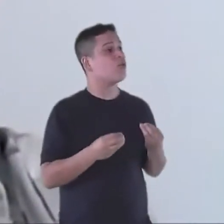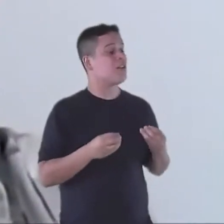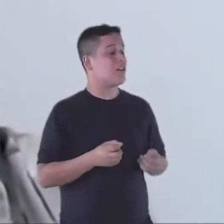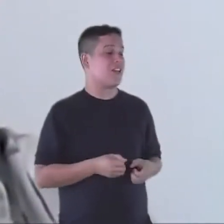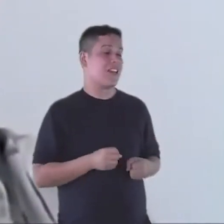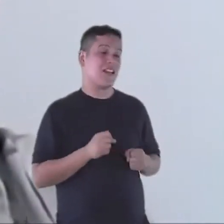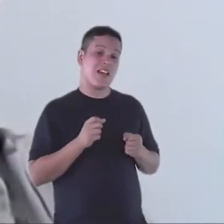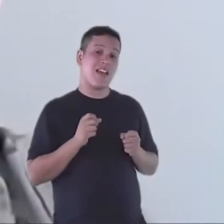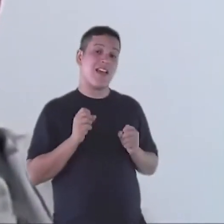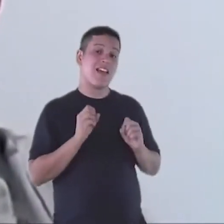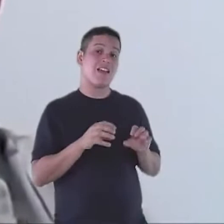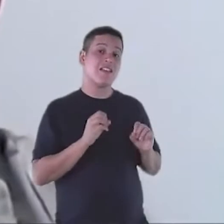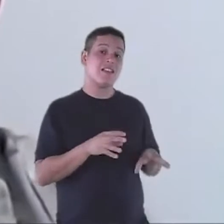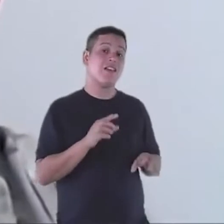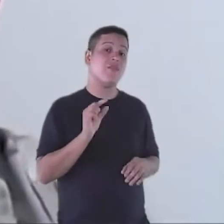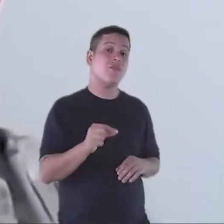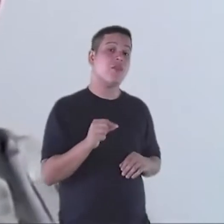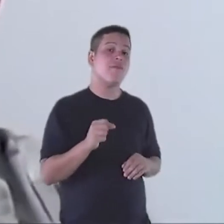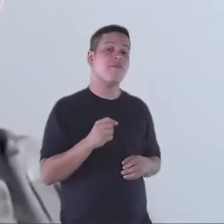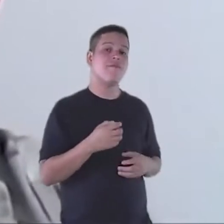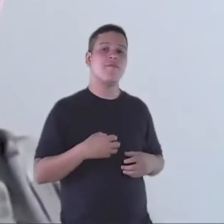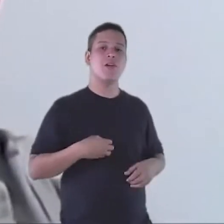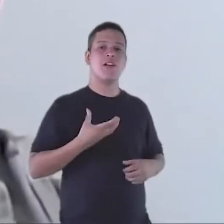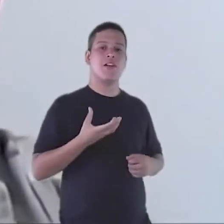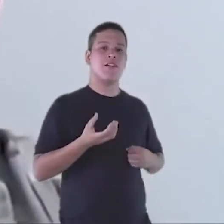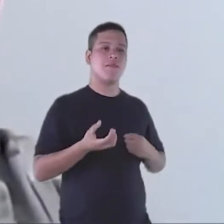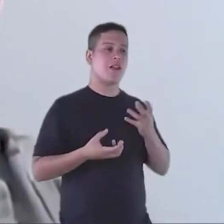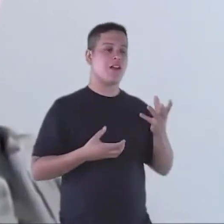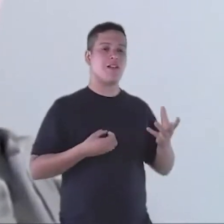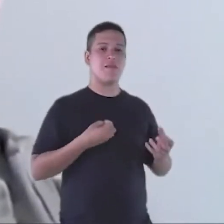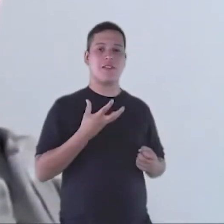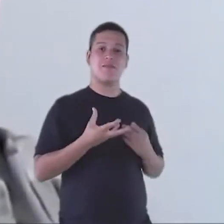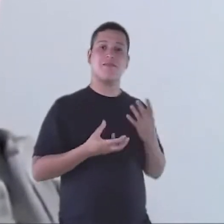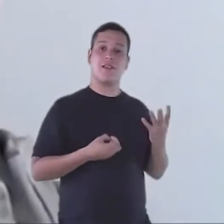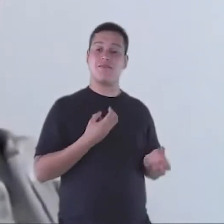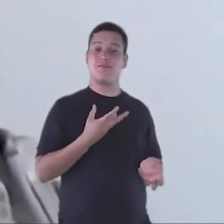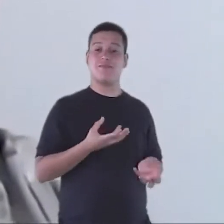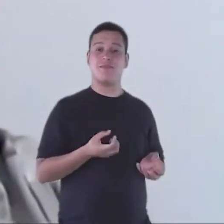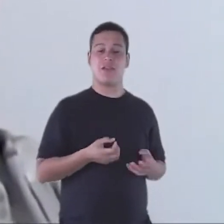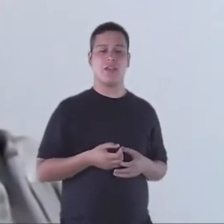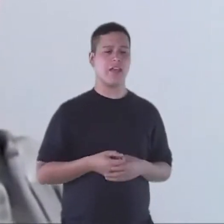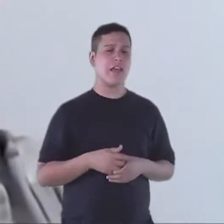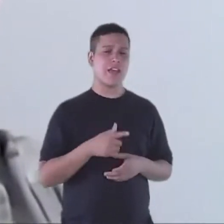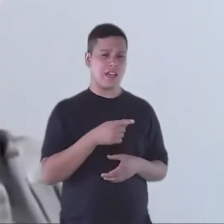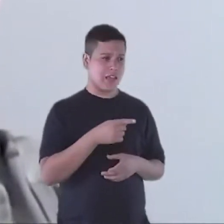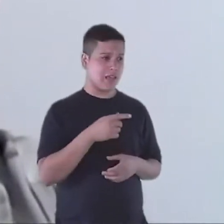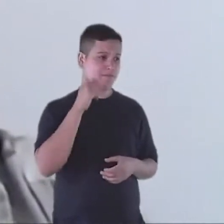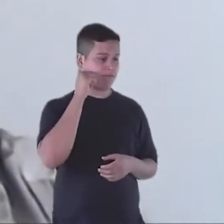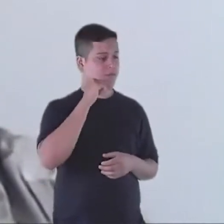E ela esperou o meu tempo. Ela respeitou o meu ritmo.